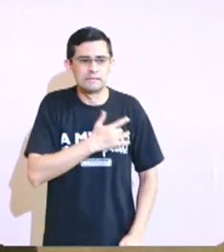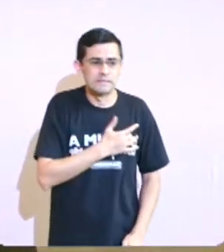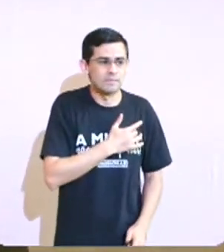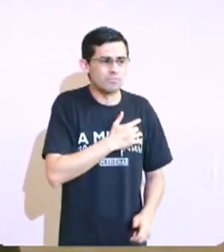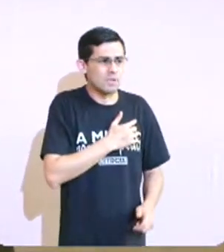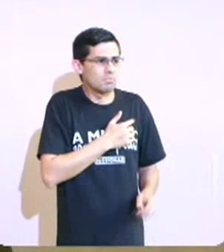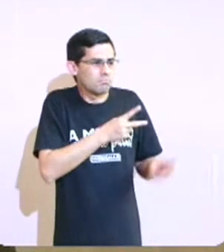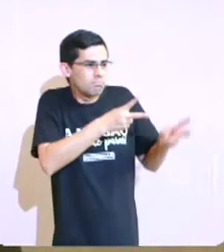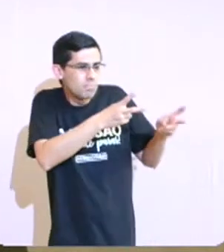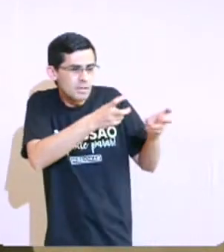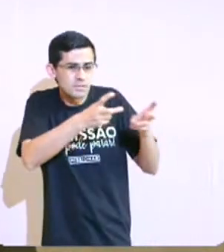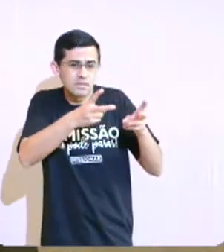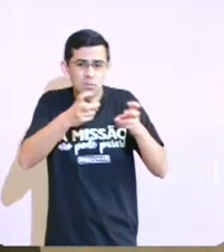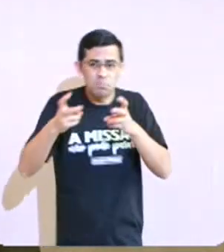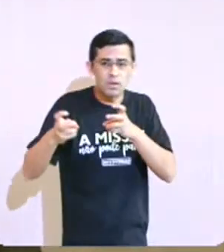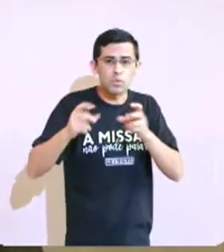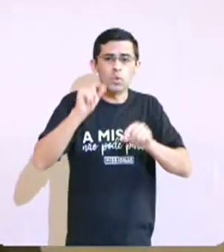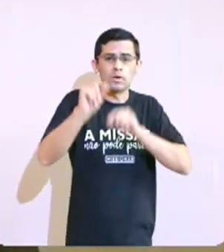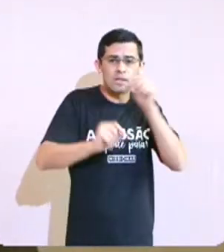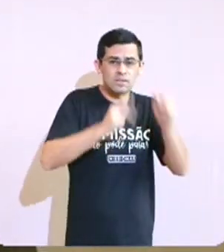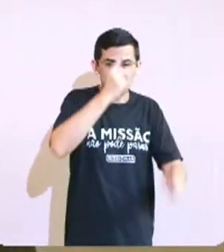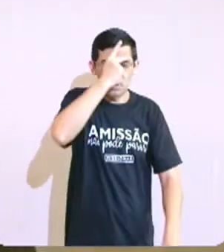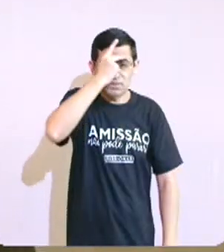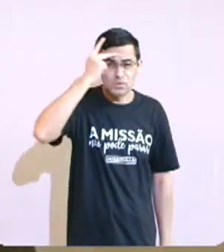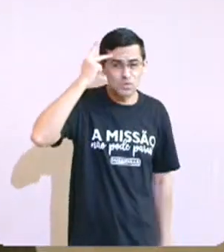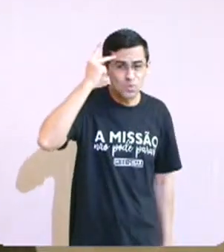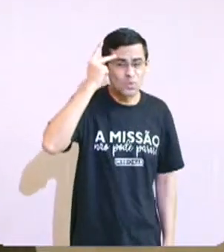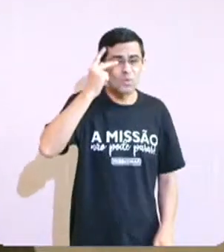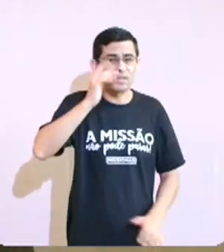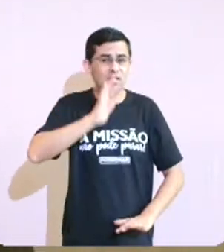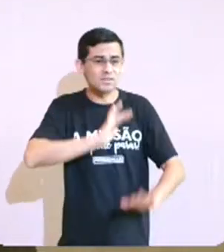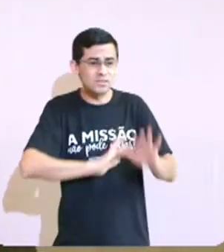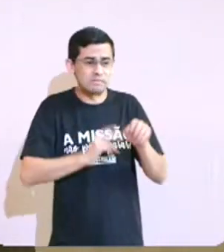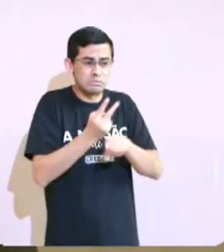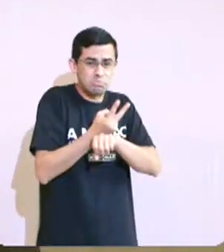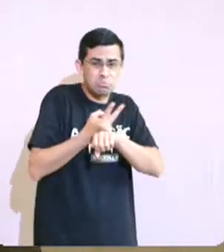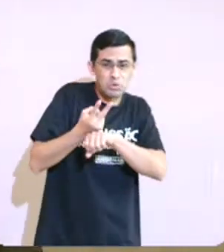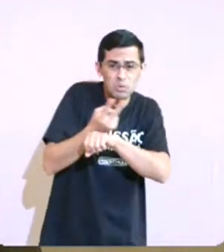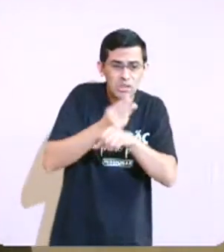necessidades dos outros, vendo aonde os outros estão semeando a sua vida,